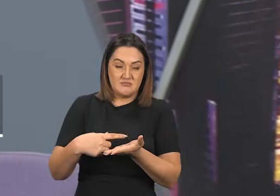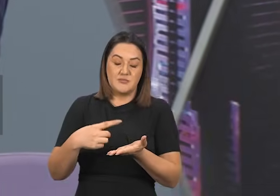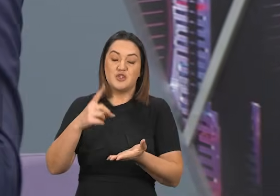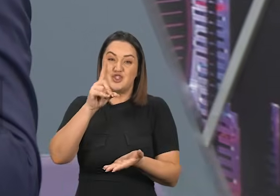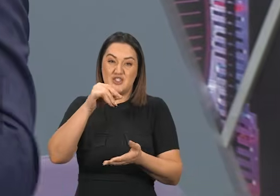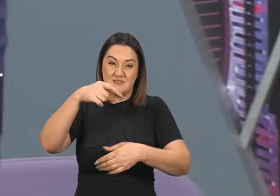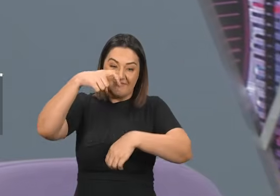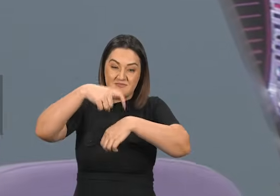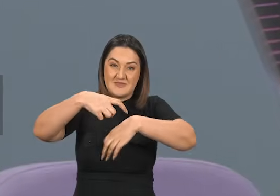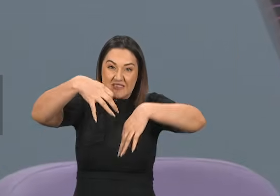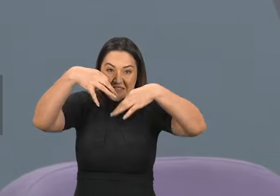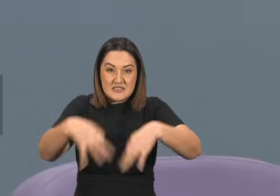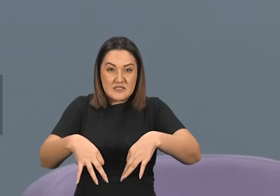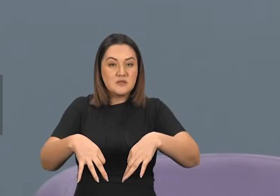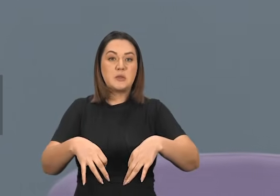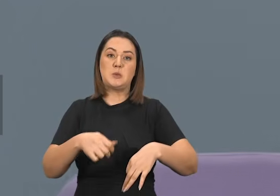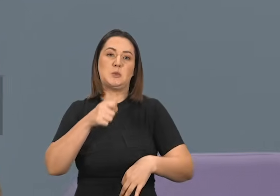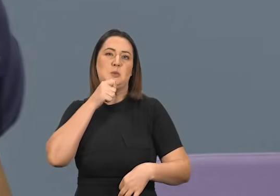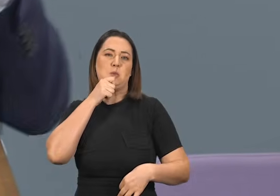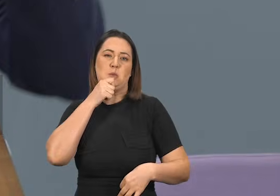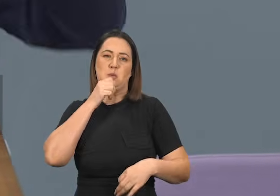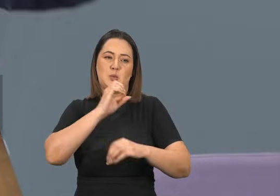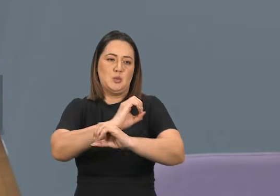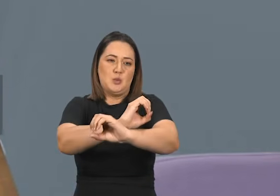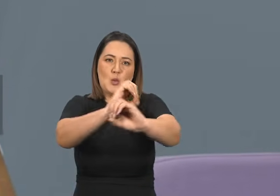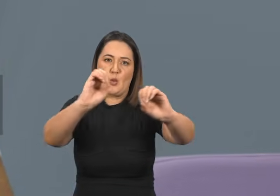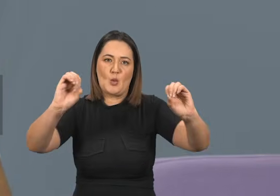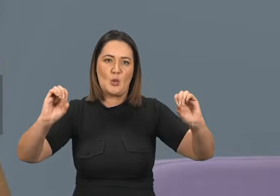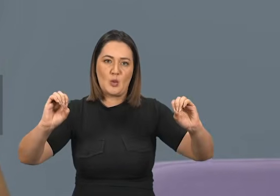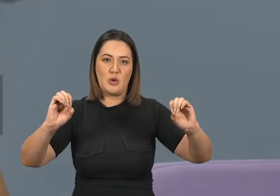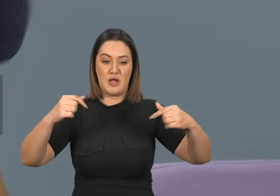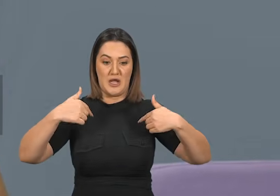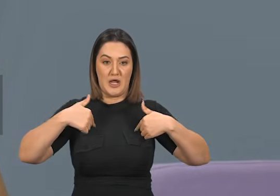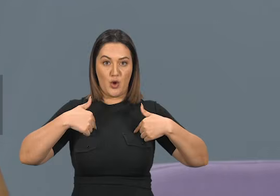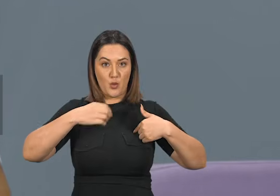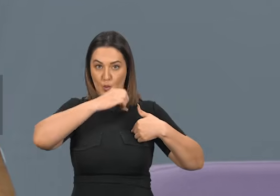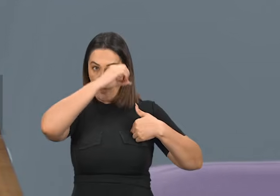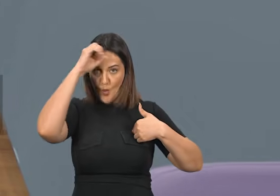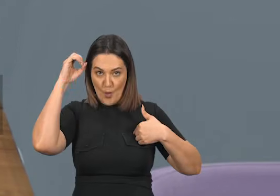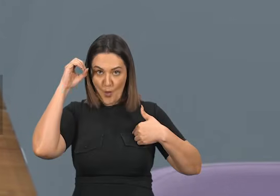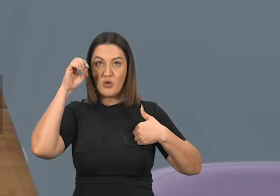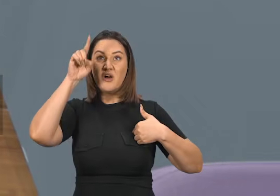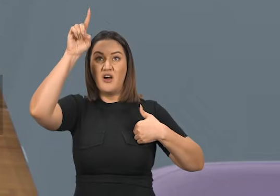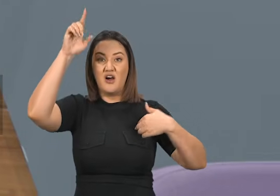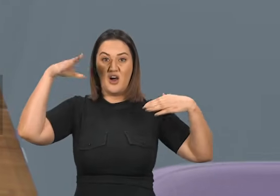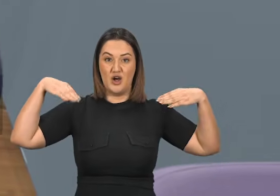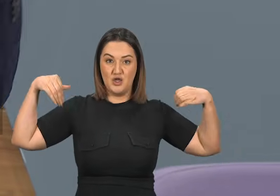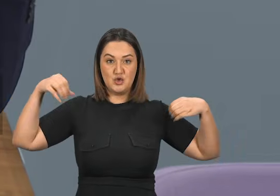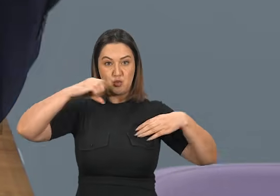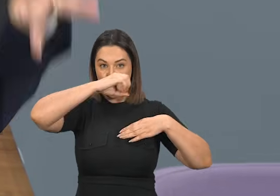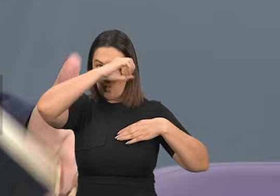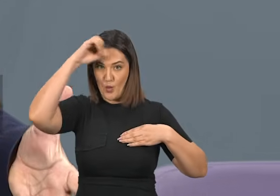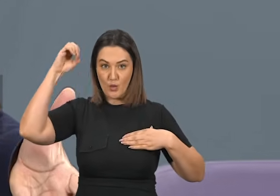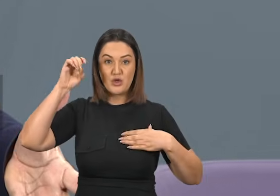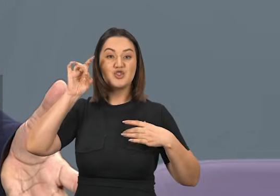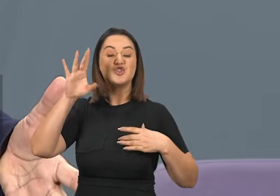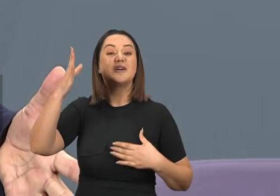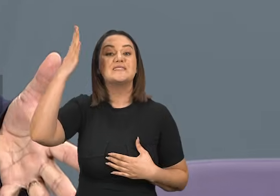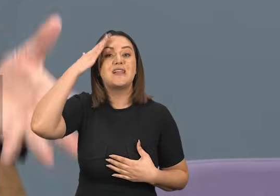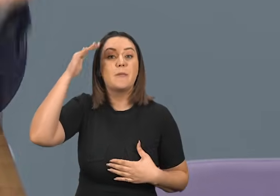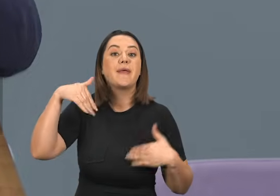dia e daquela hora, ninguém sabe, nem os anjos dos céus, nem o Filho, mas somente o